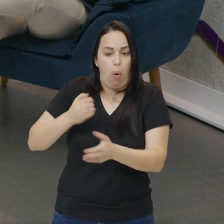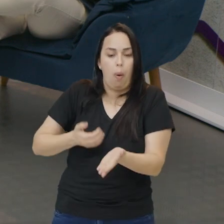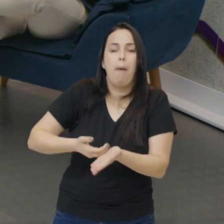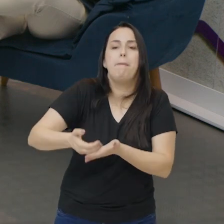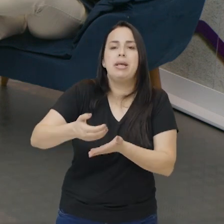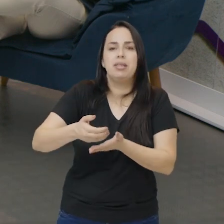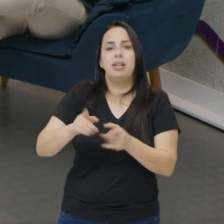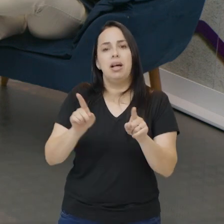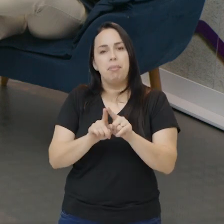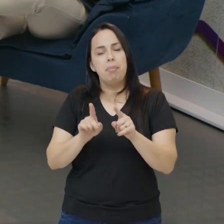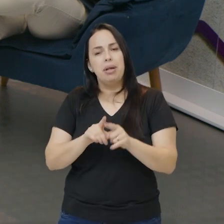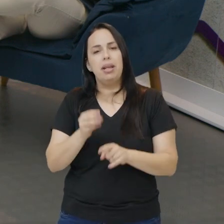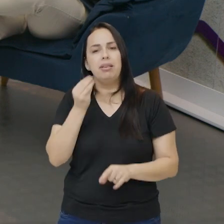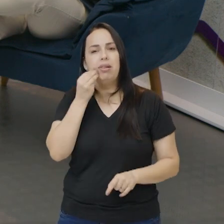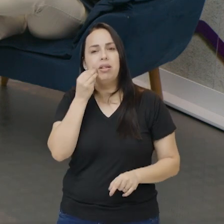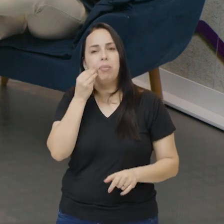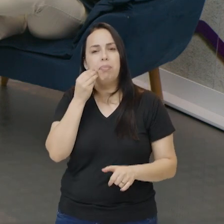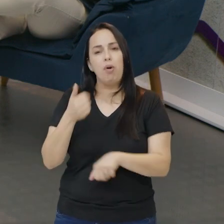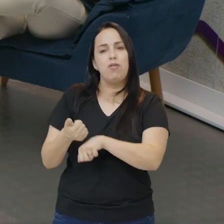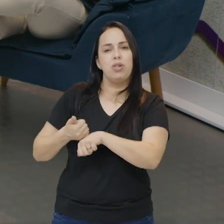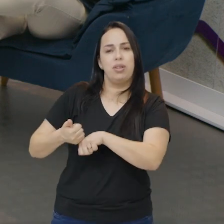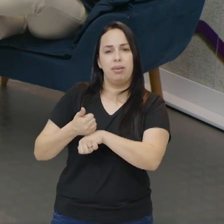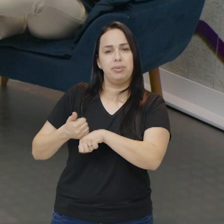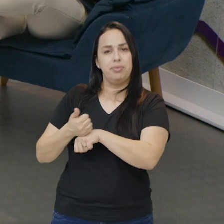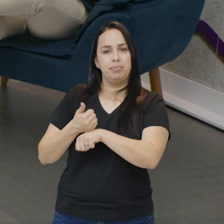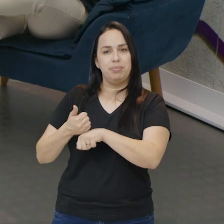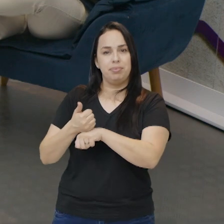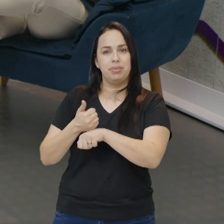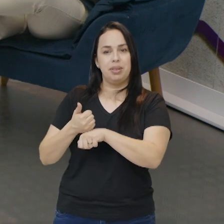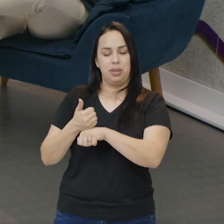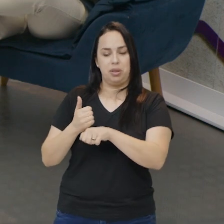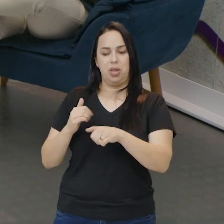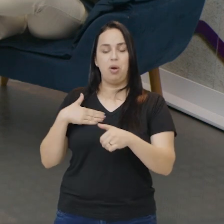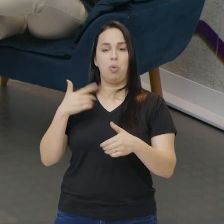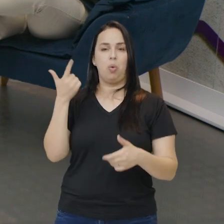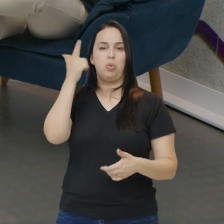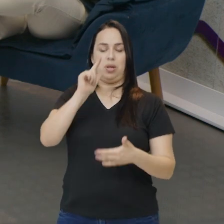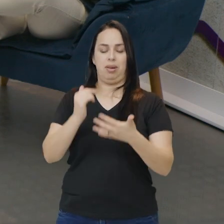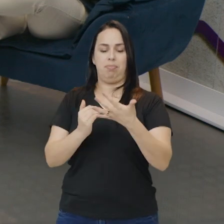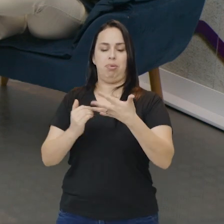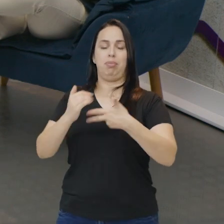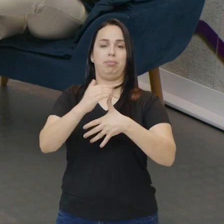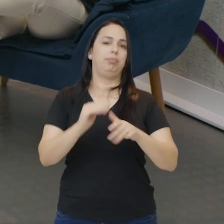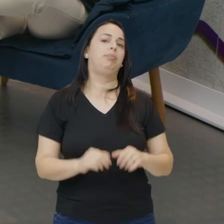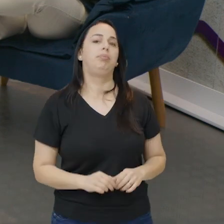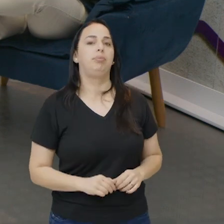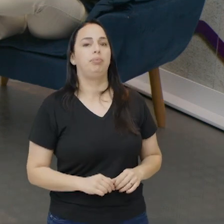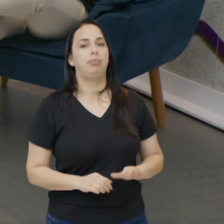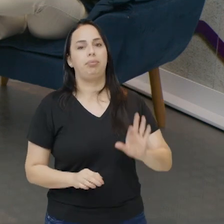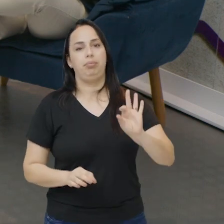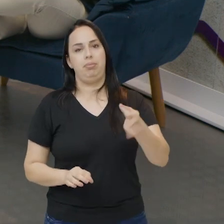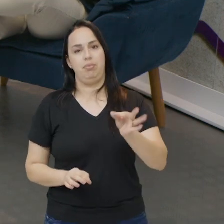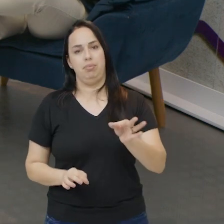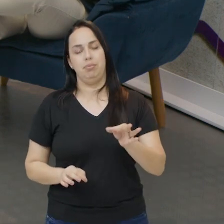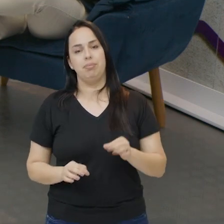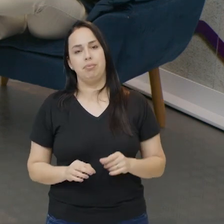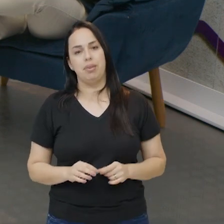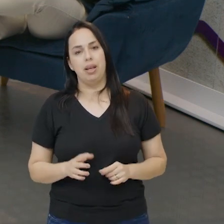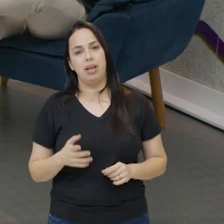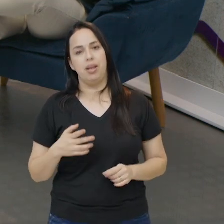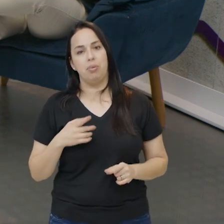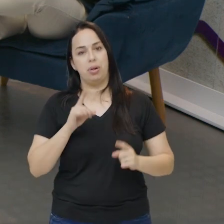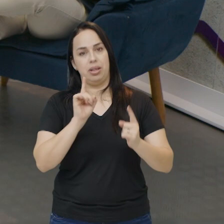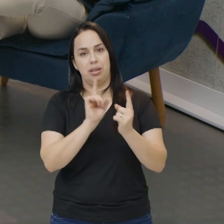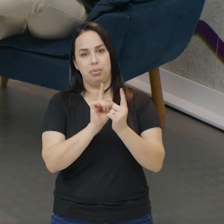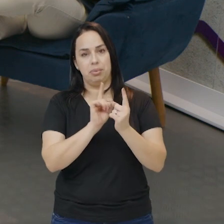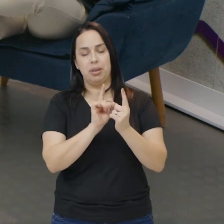de início e também para ser um profissional que pudesse crescer dentro da empresa? Como eu sempre falo,